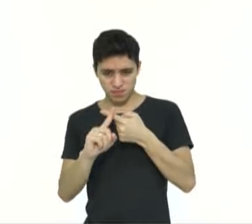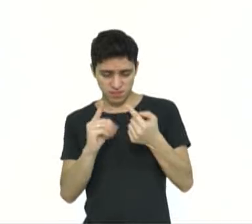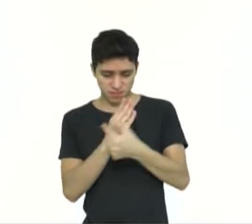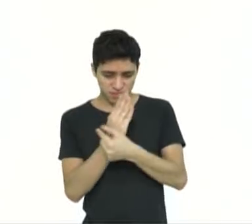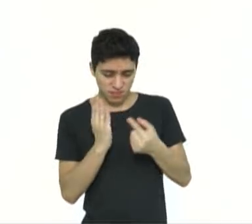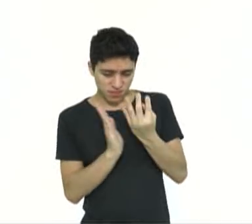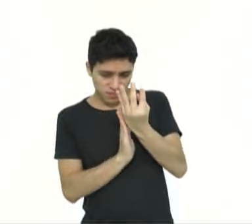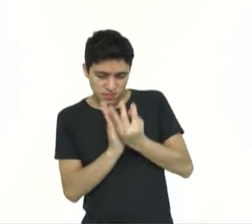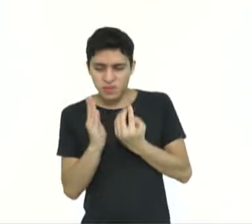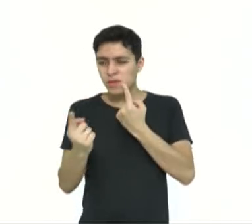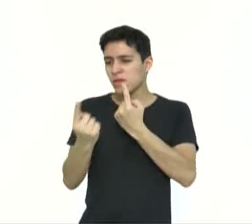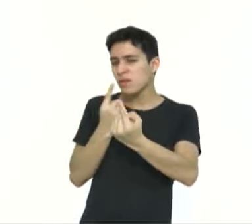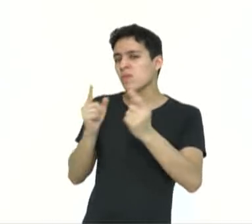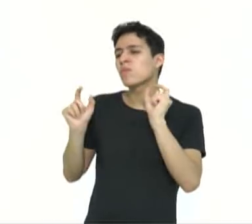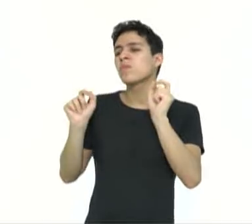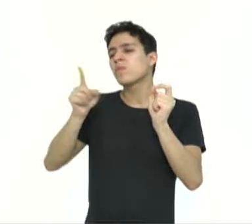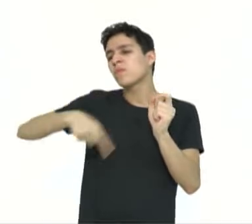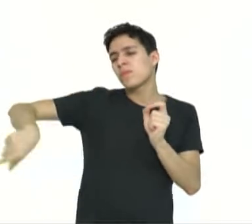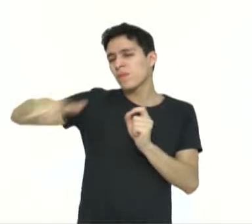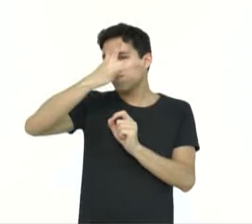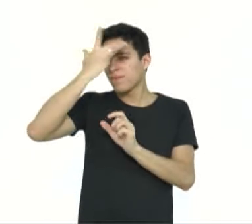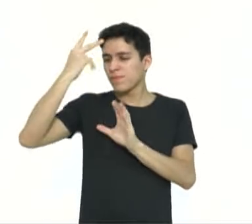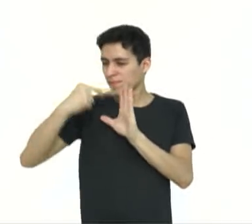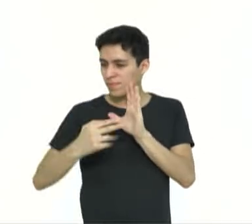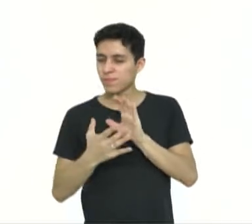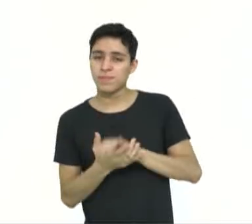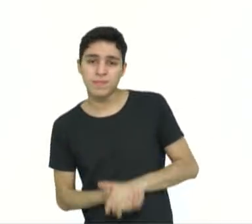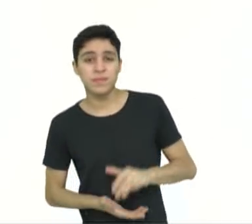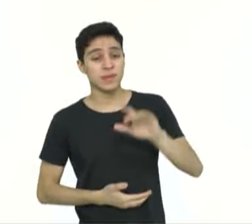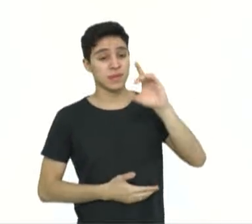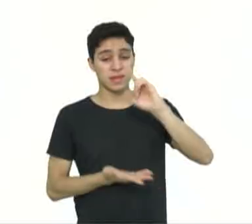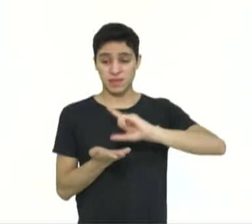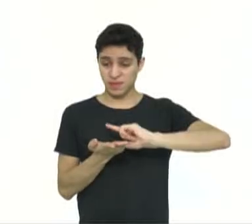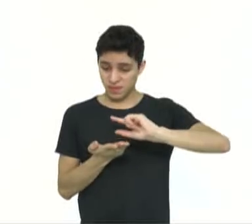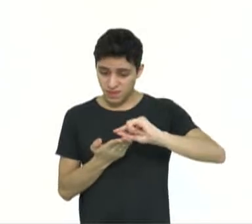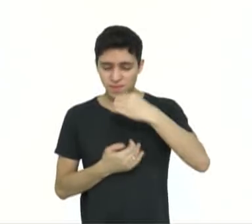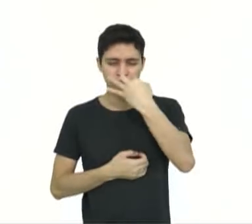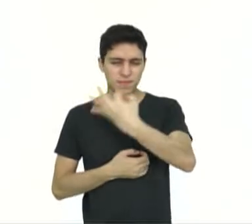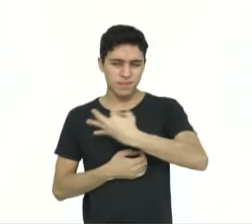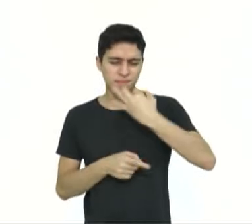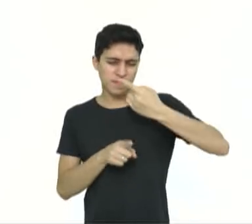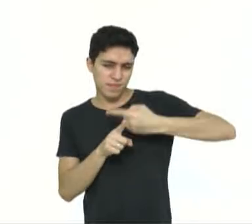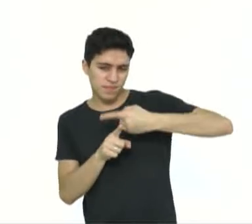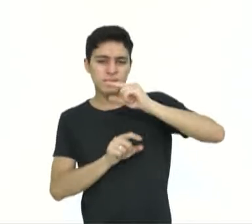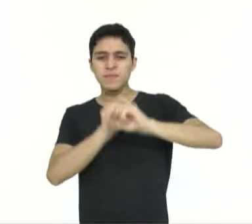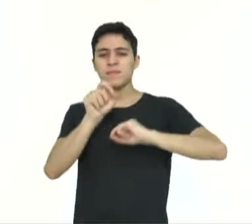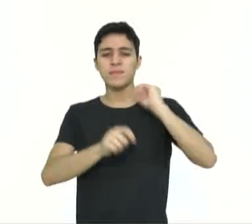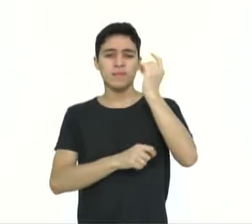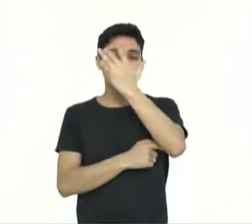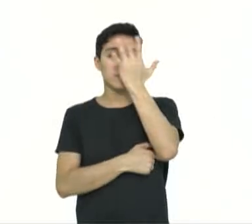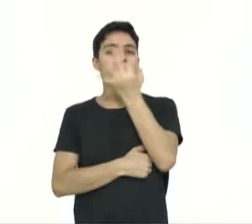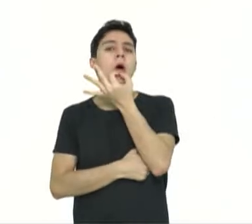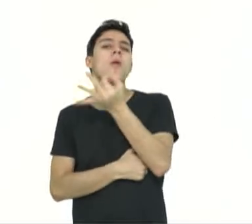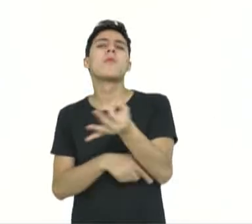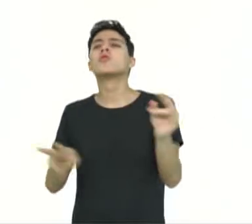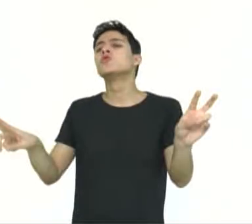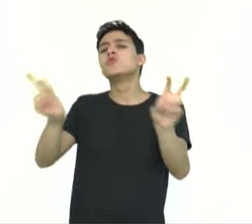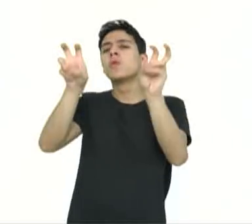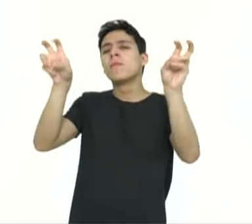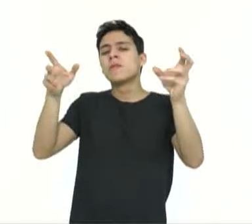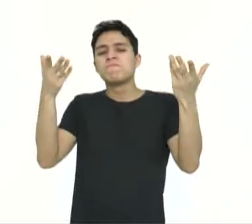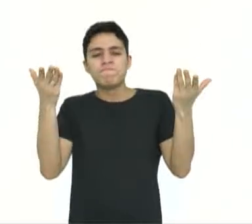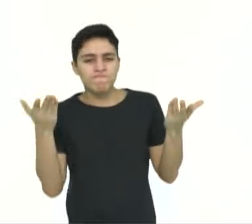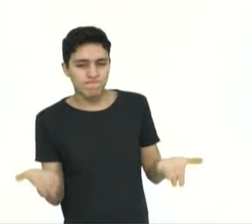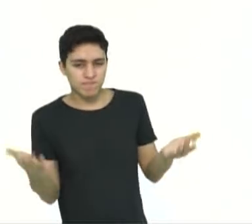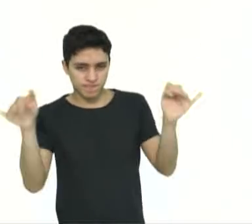do texto dialoga com o leitor. Letra D, artigo de opinião, porque alguém dá opinião sobre o